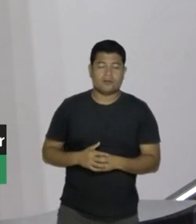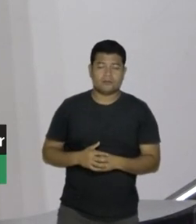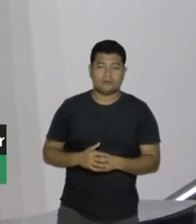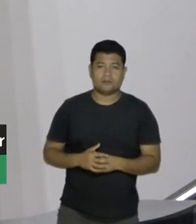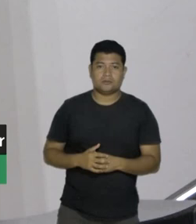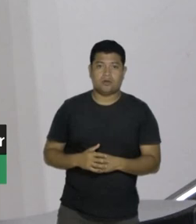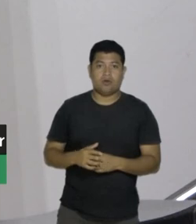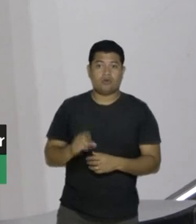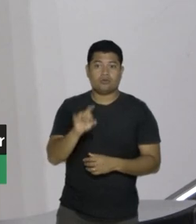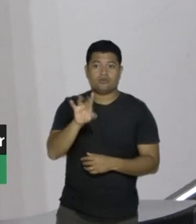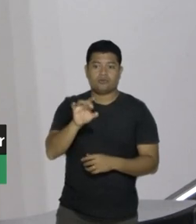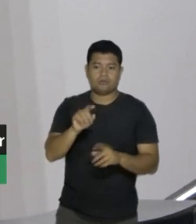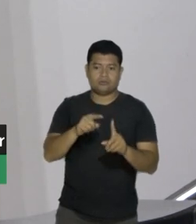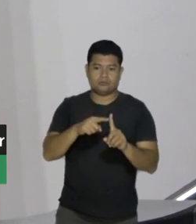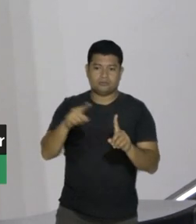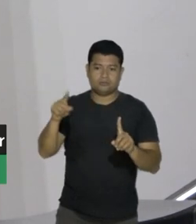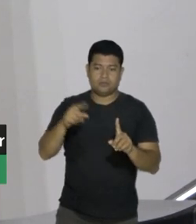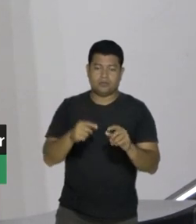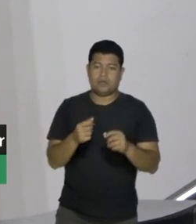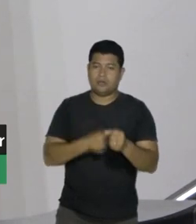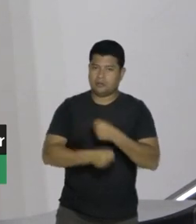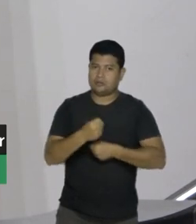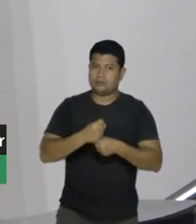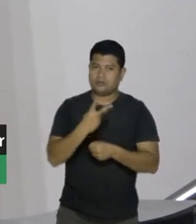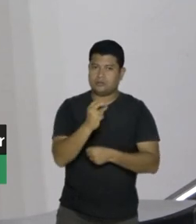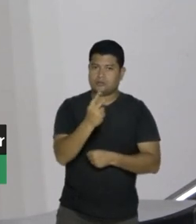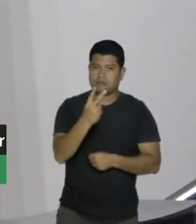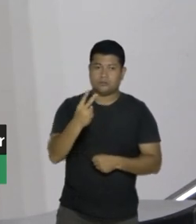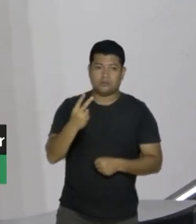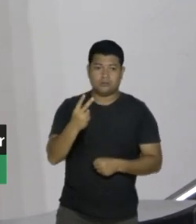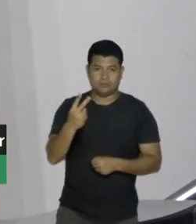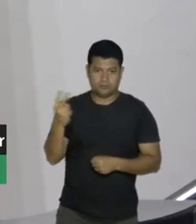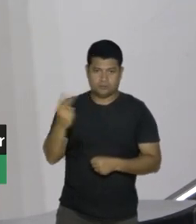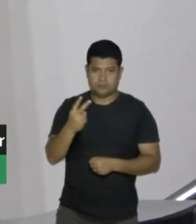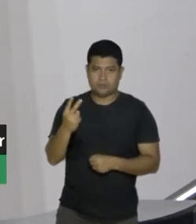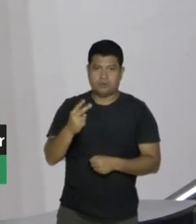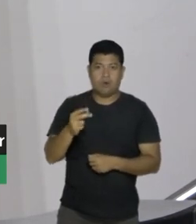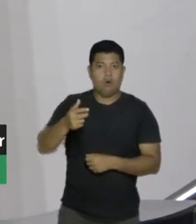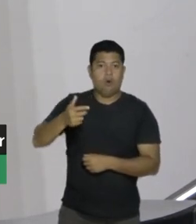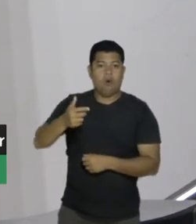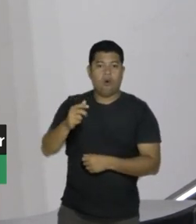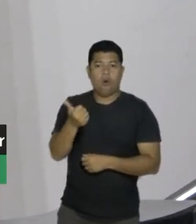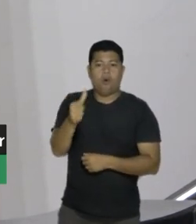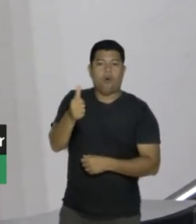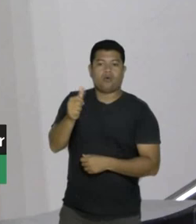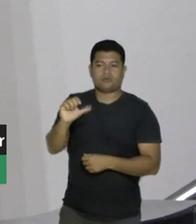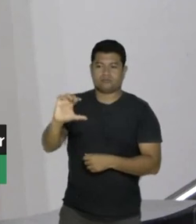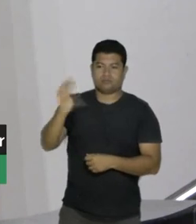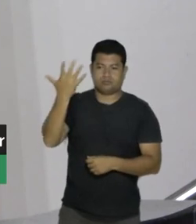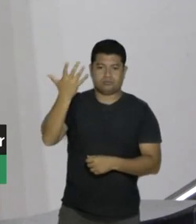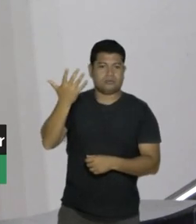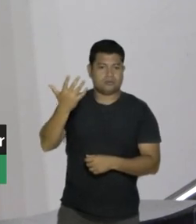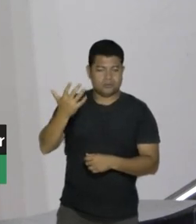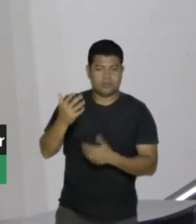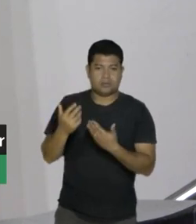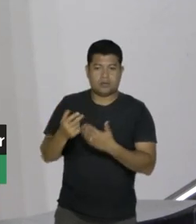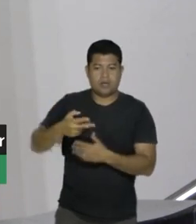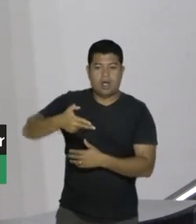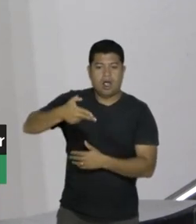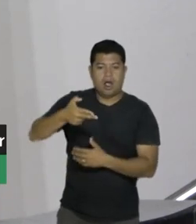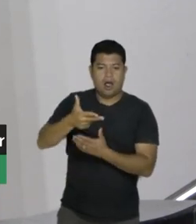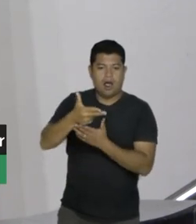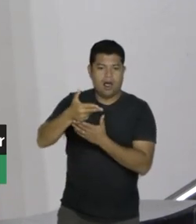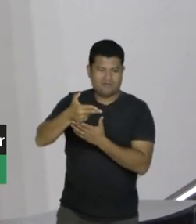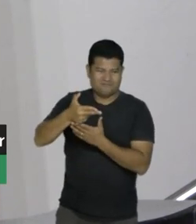11 episódios foram com armas de fogo em escolas e aí temos o exemplo triste